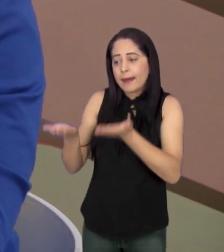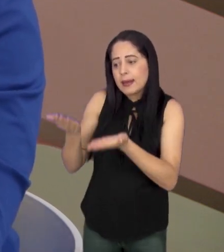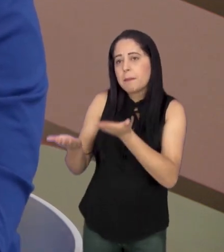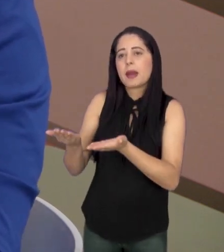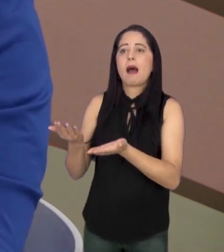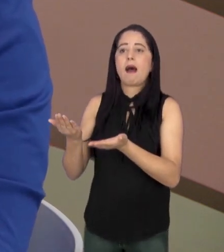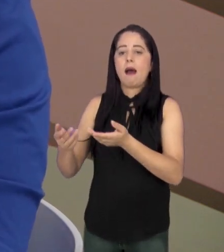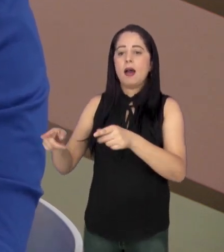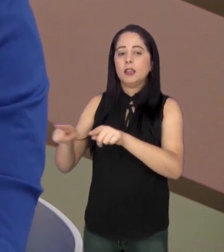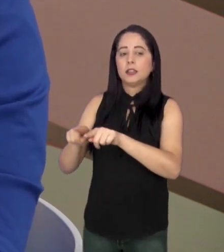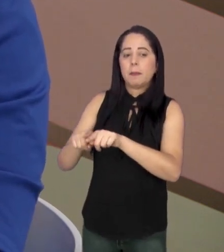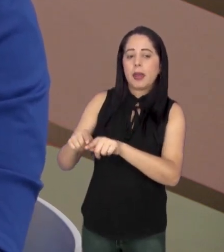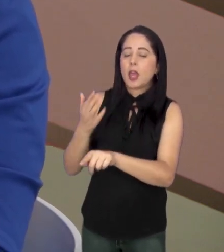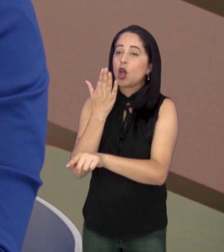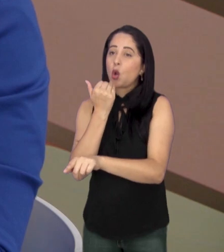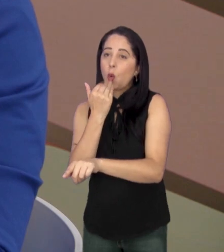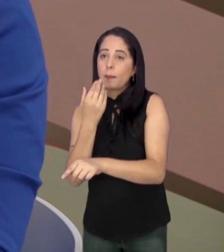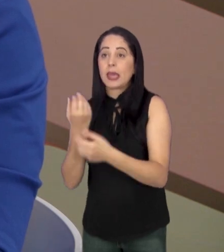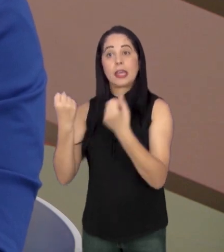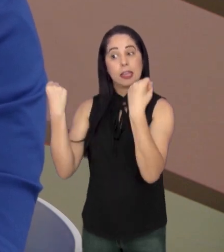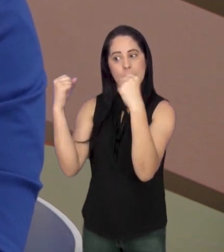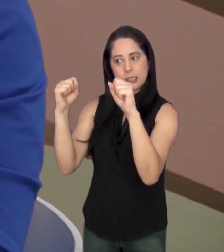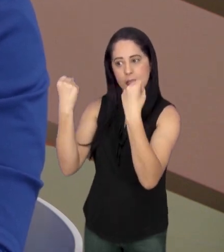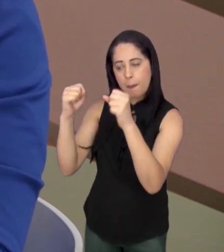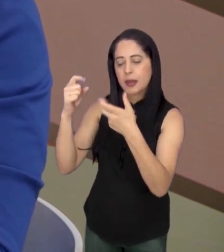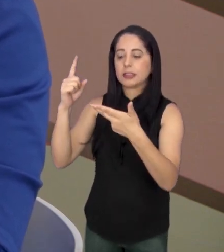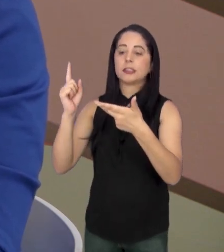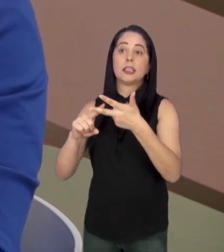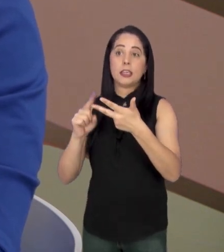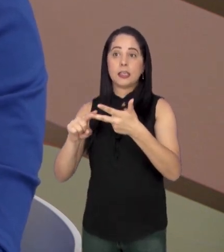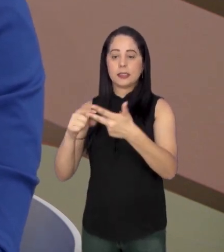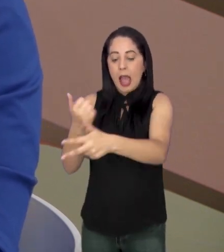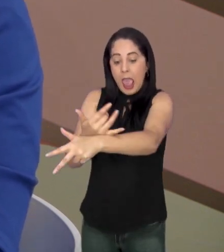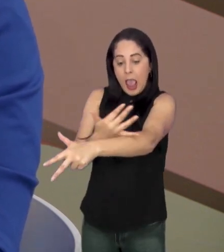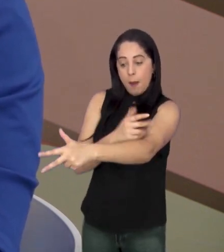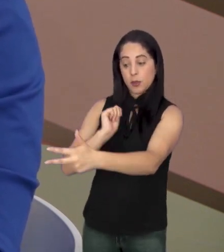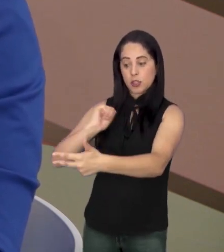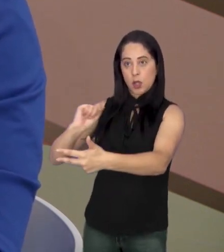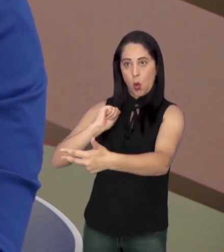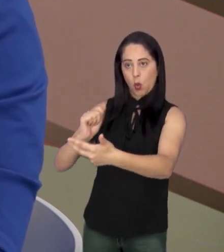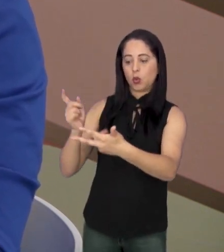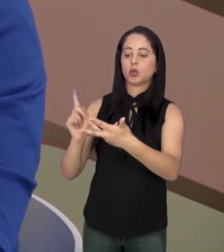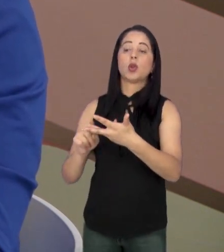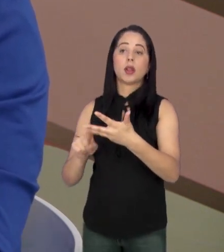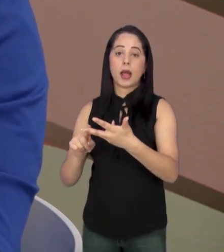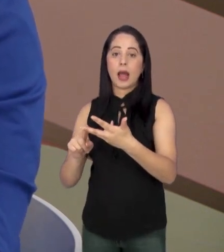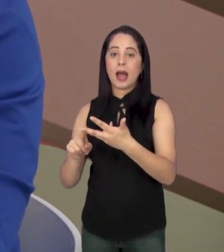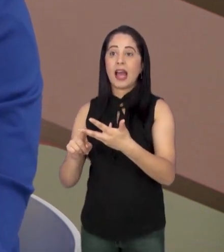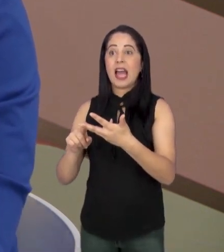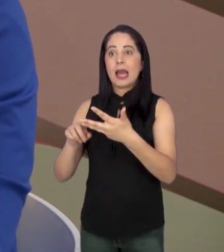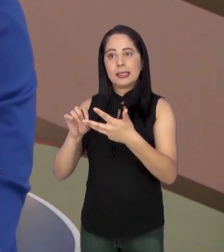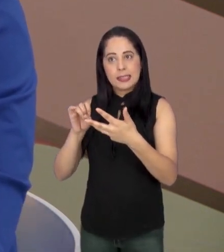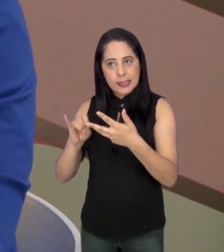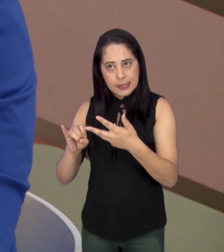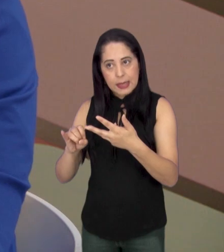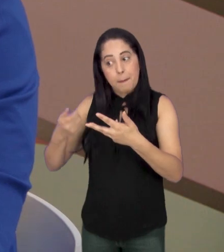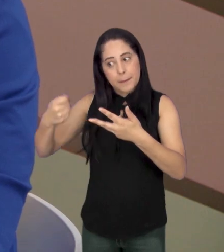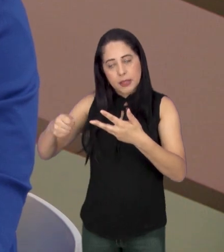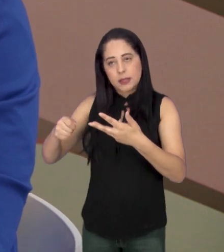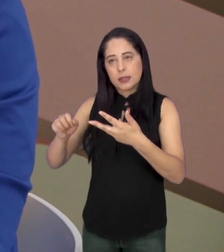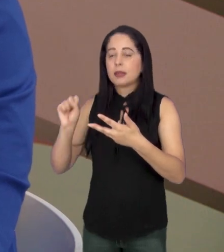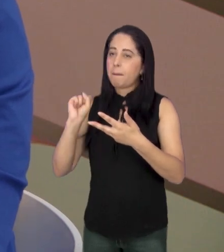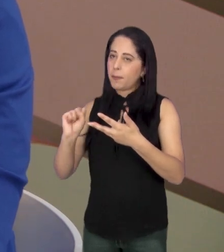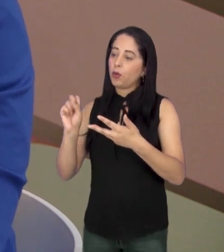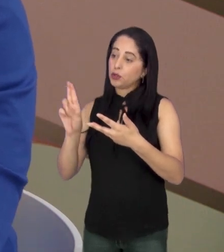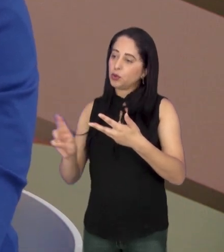Através de uma alimentação mais equilibrada, prática de atividades físicas, gestão das emoções, né? E, se necessário, uma suplementação sem